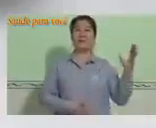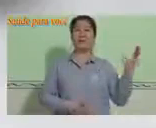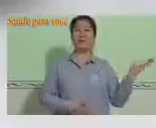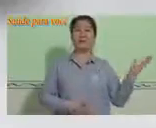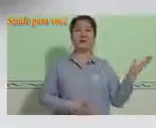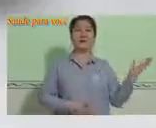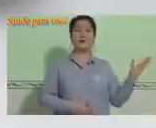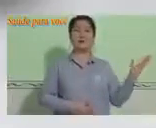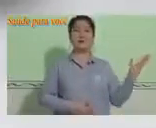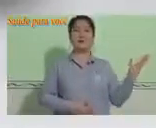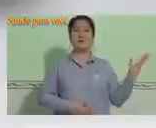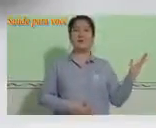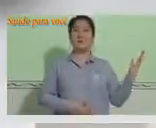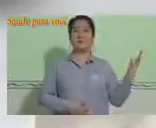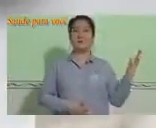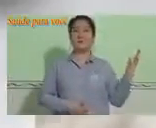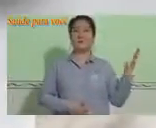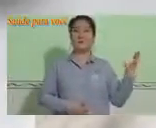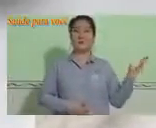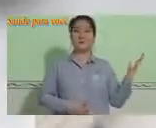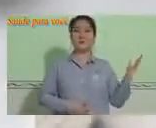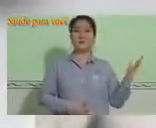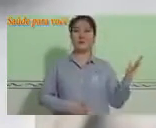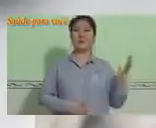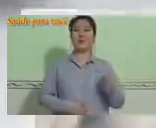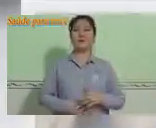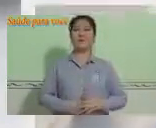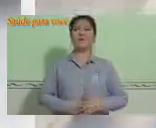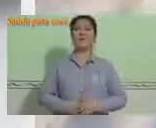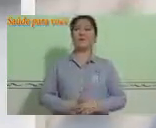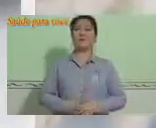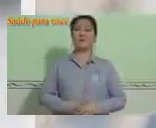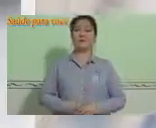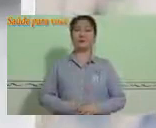Segundo os pediatras, o bebê acento circunflexo